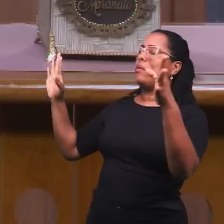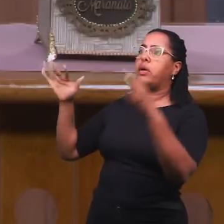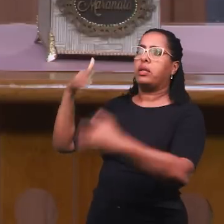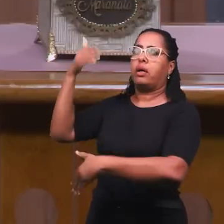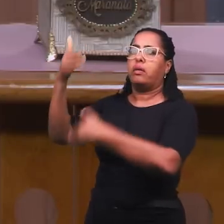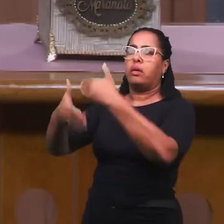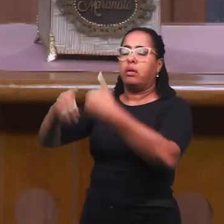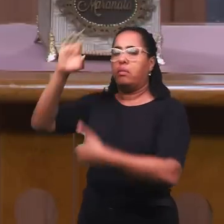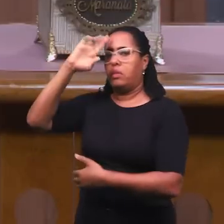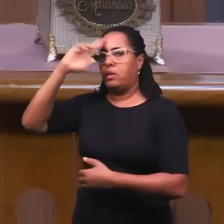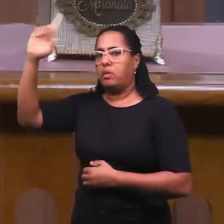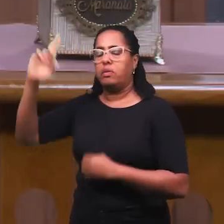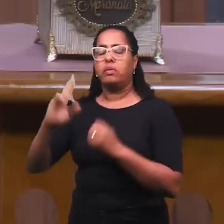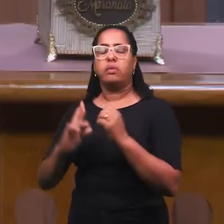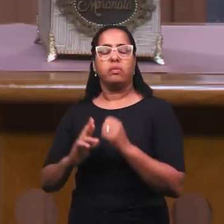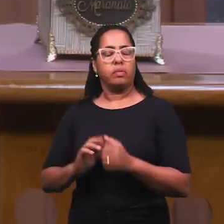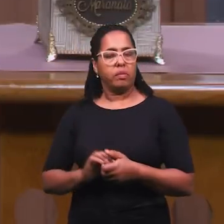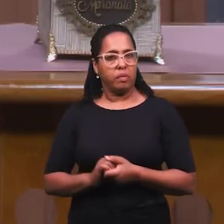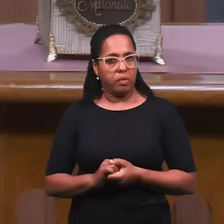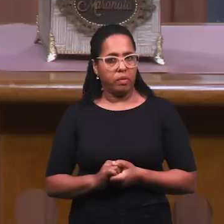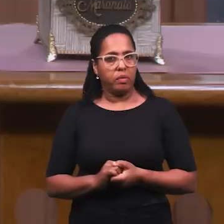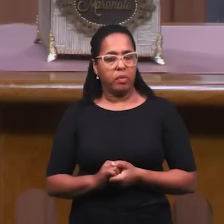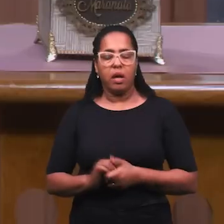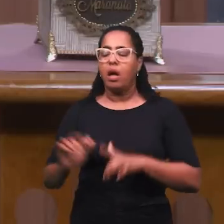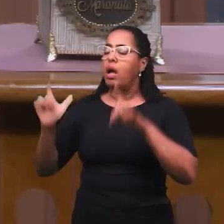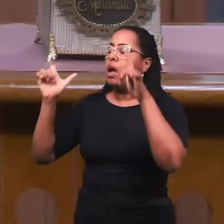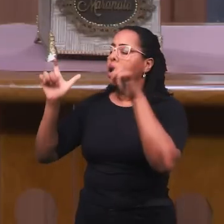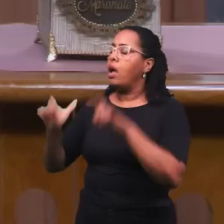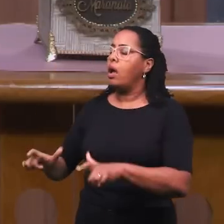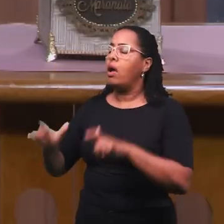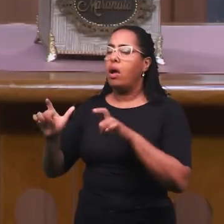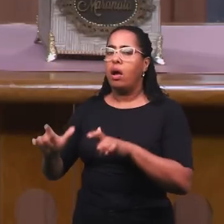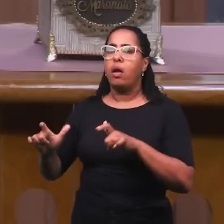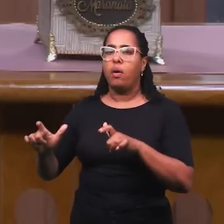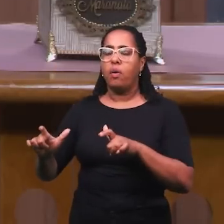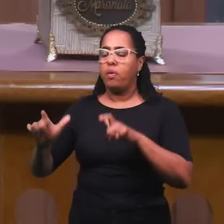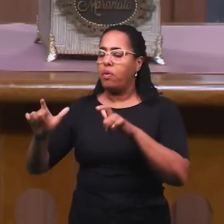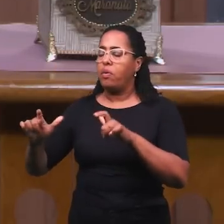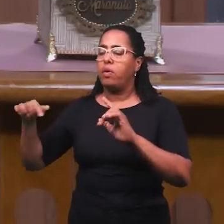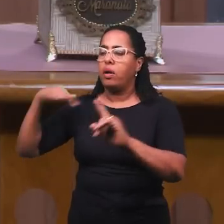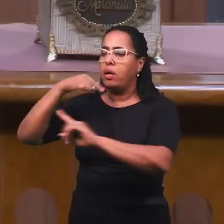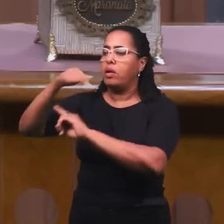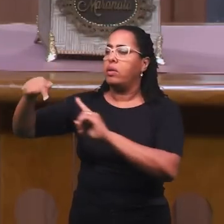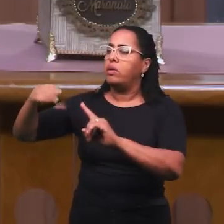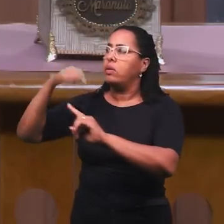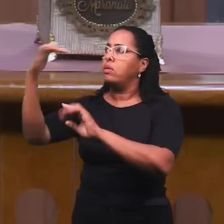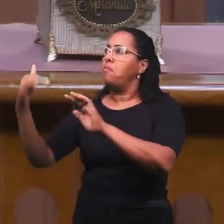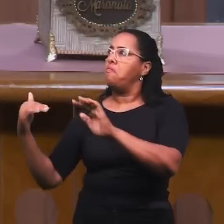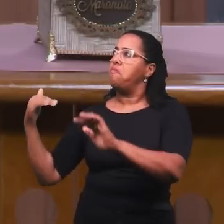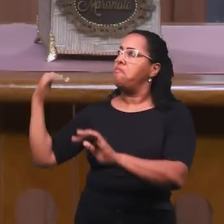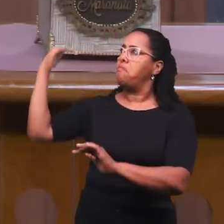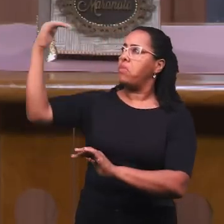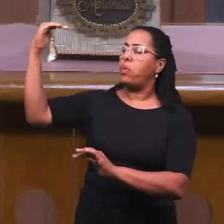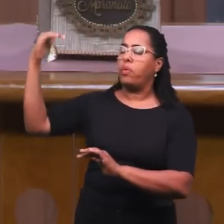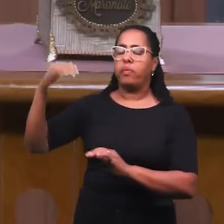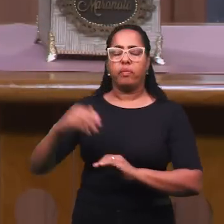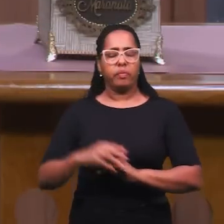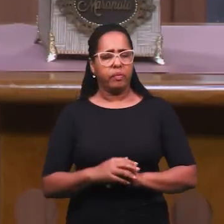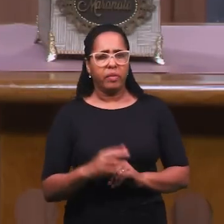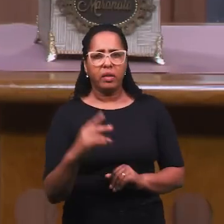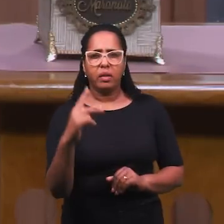homem à presença maravilhosa do Senhor, que é no lugar chamado Santos dos Santos ou